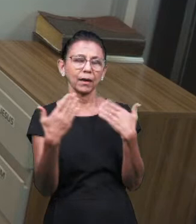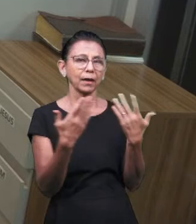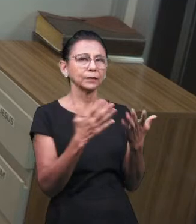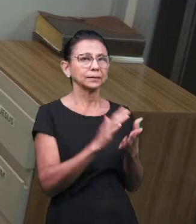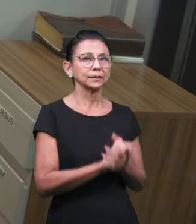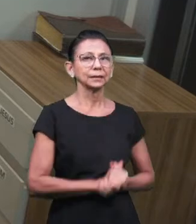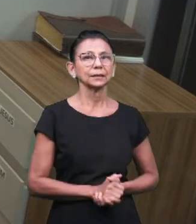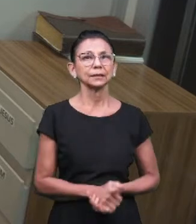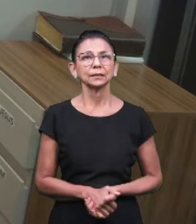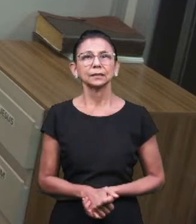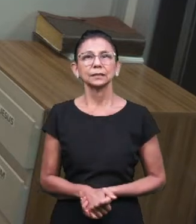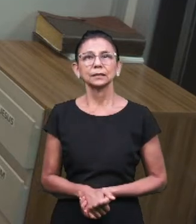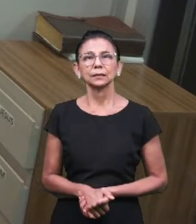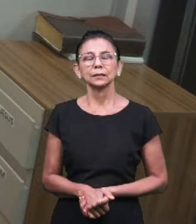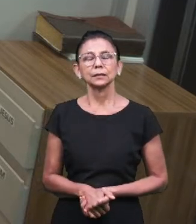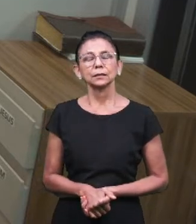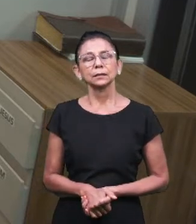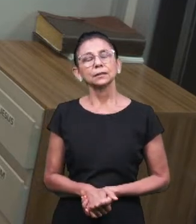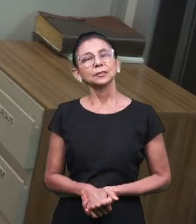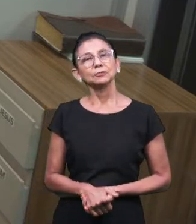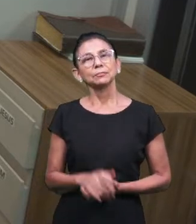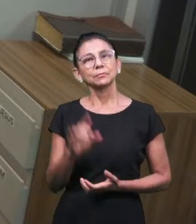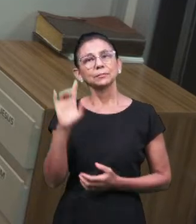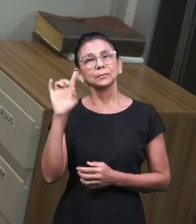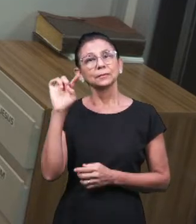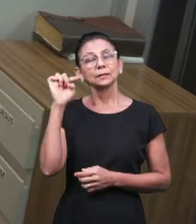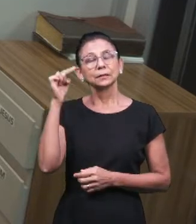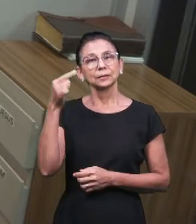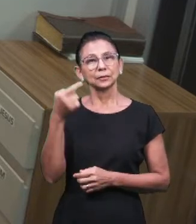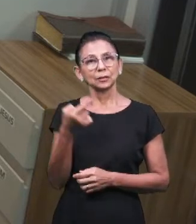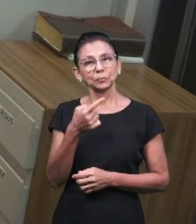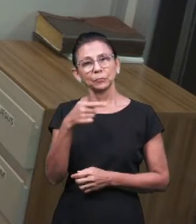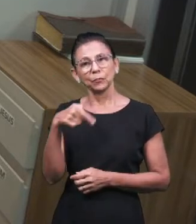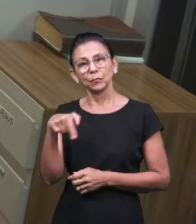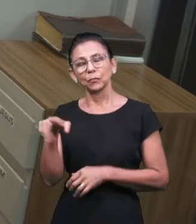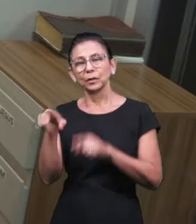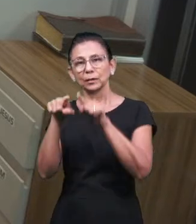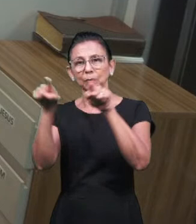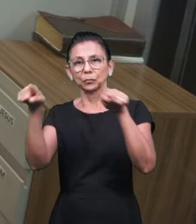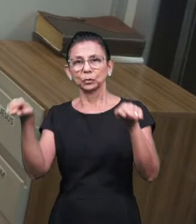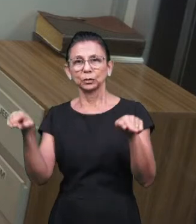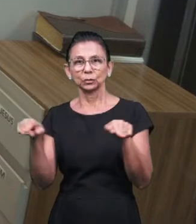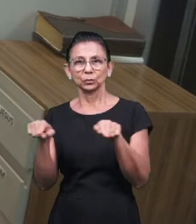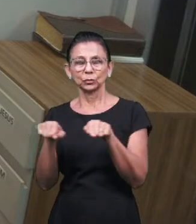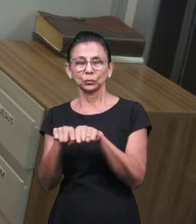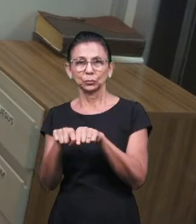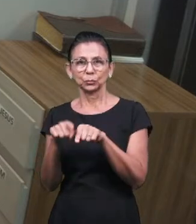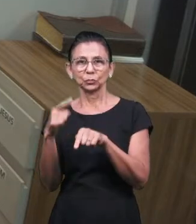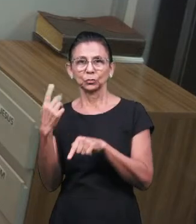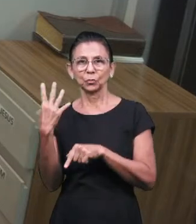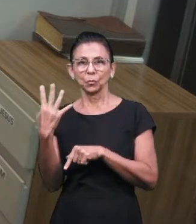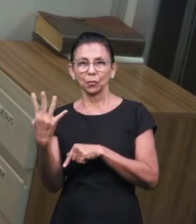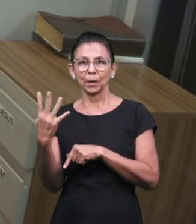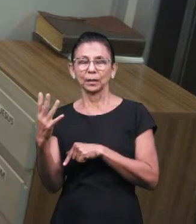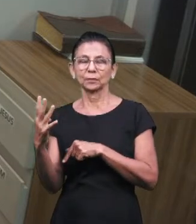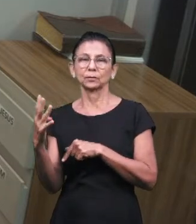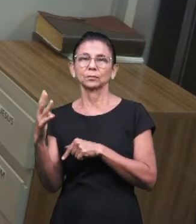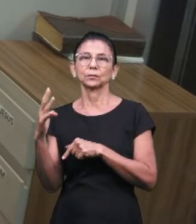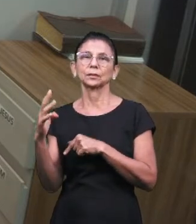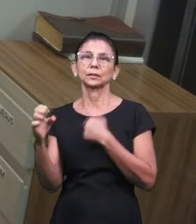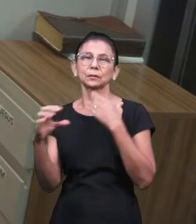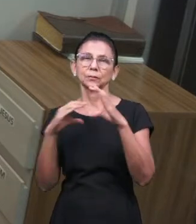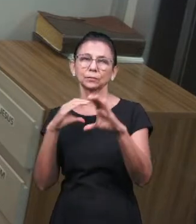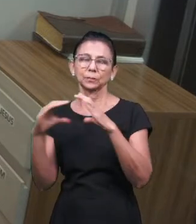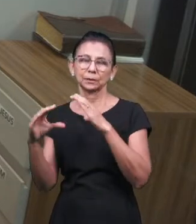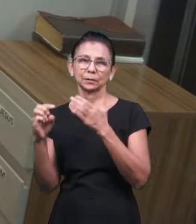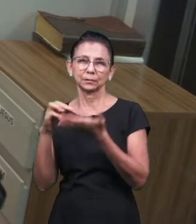aqui, e ele passa aqui e depois ele se dirige para o estúdio 4 da Central de Comunicações aqui da Igreja Cristã Maranata